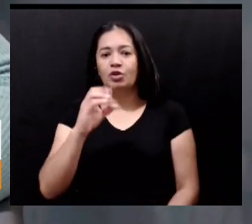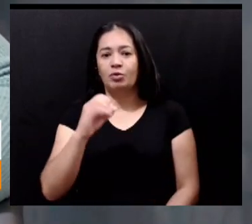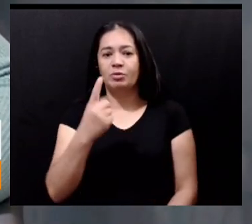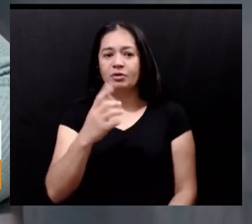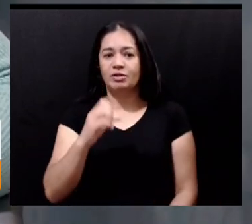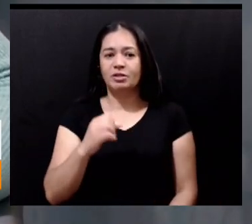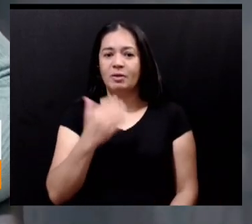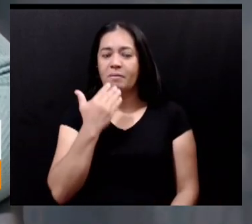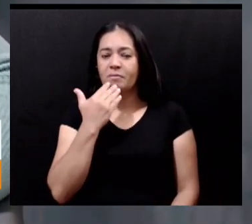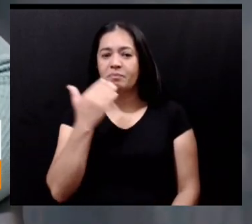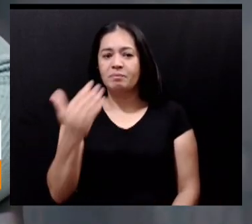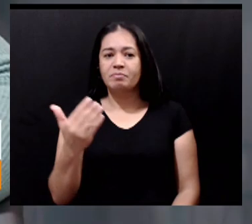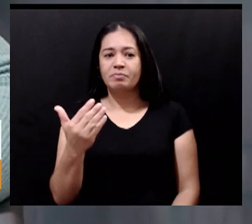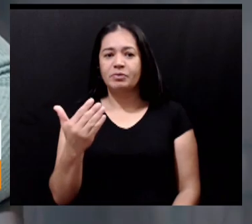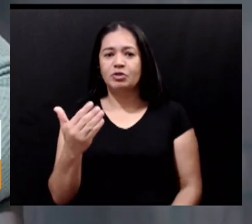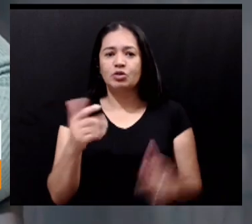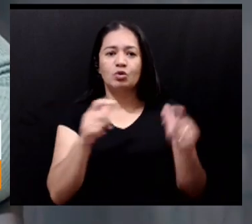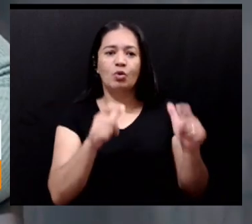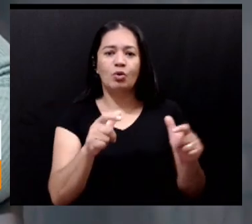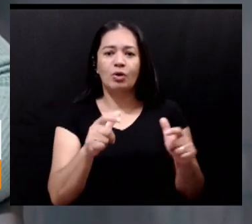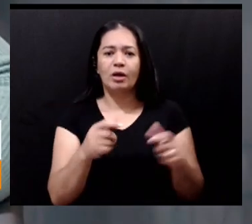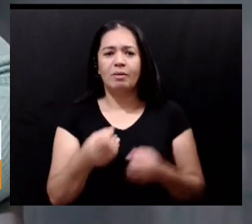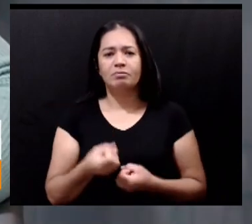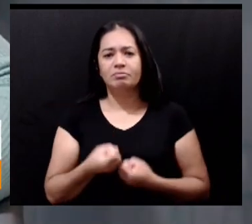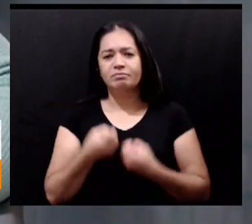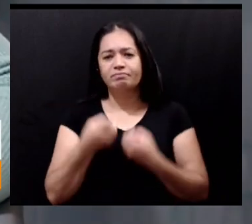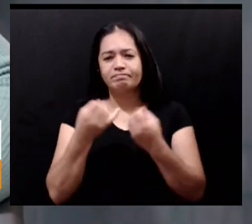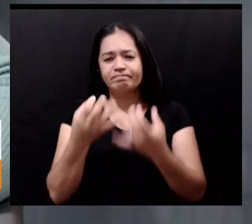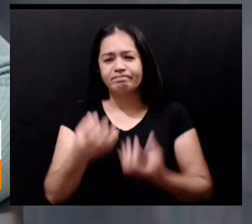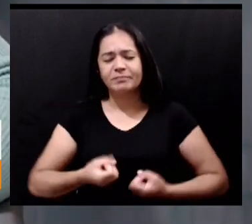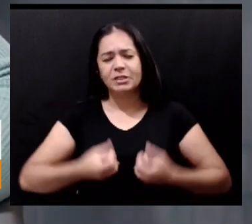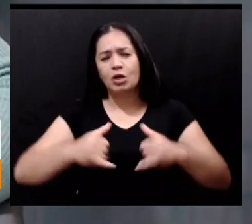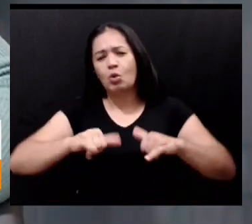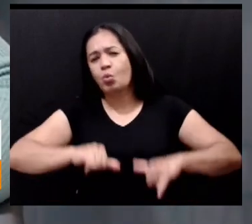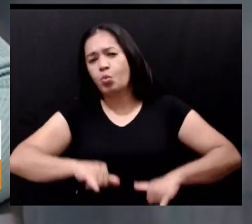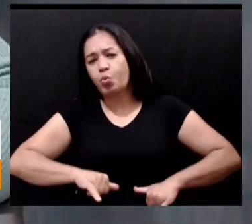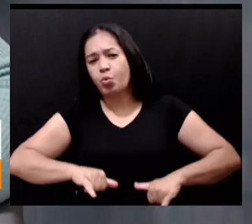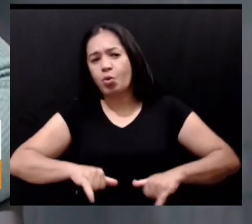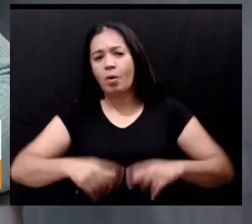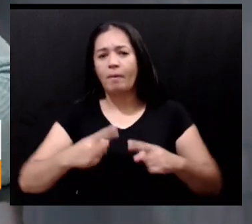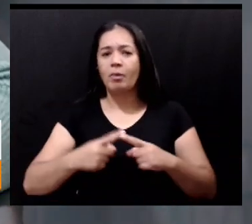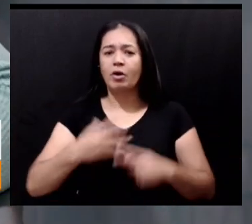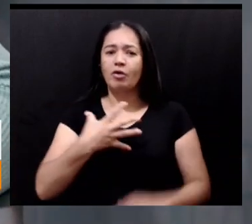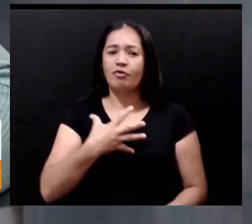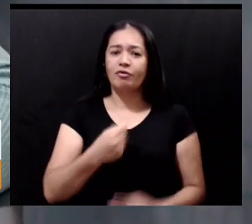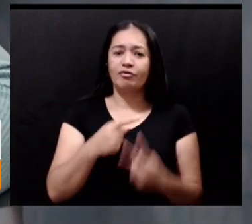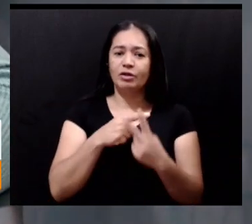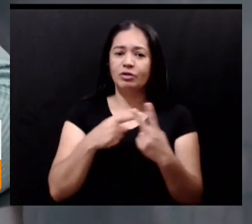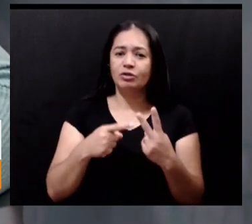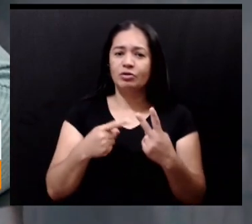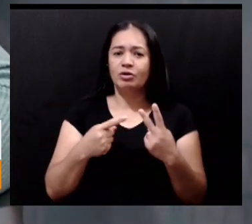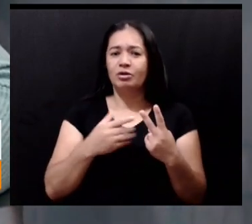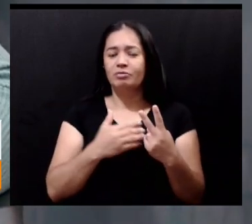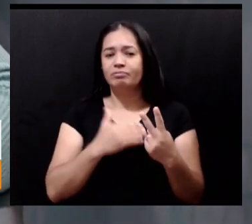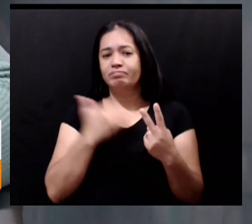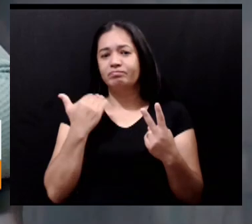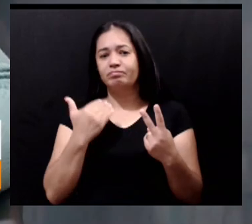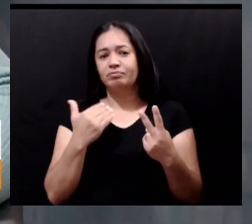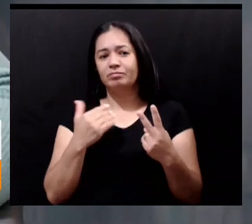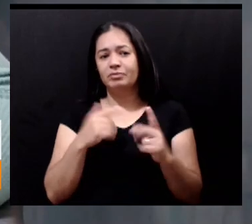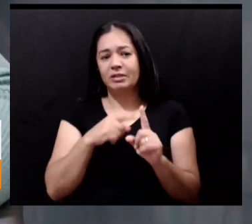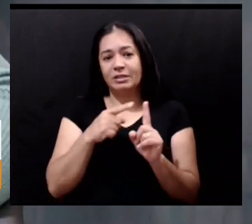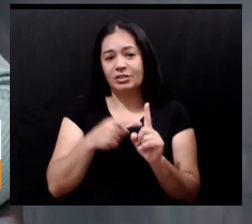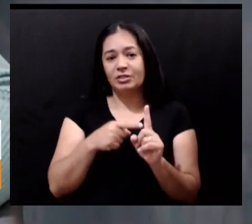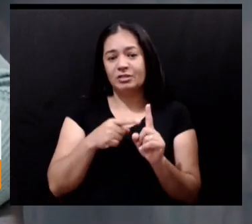pedindo por espaço para poder falar sobre a sua dor de ter passado pela perda de 2 filhos durante a gestação e logo após o nascimento. E quando